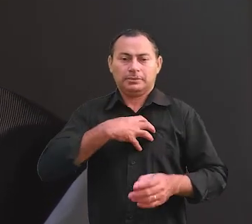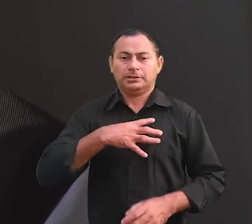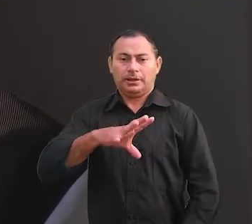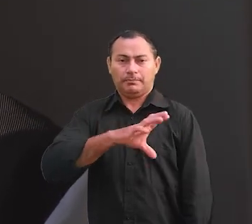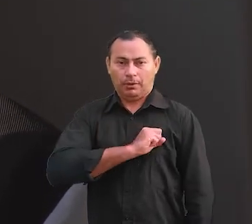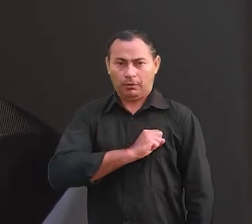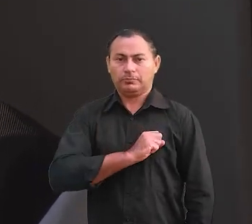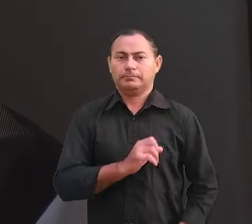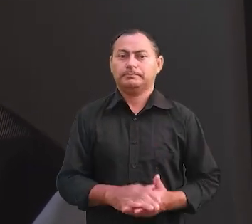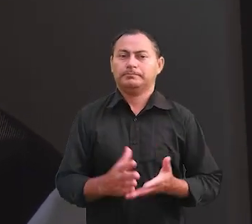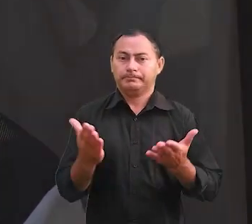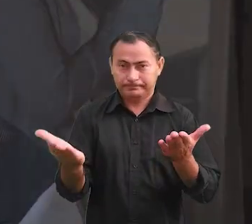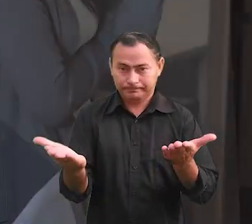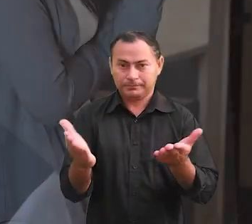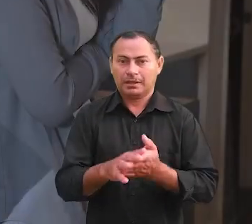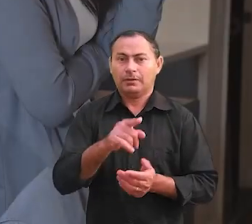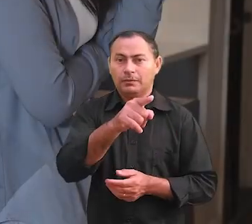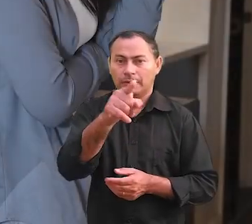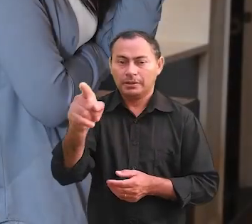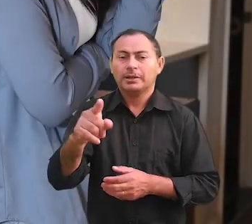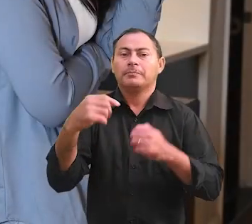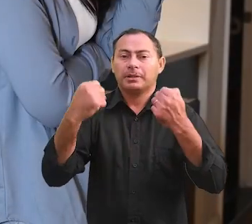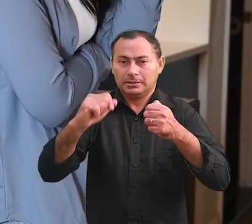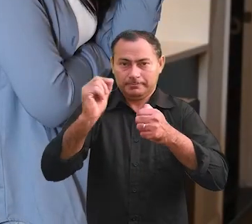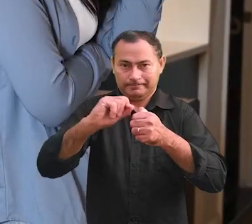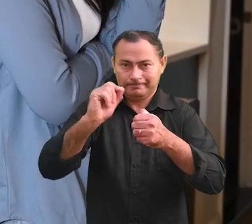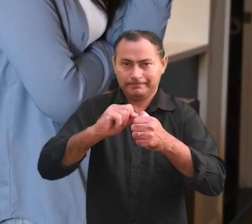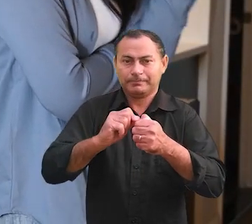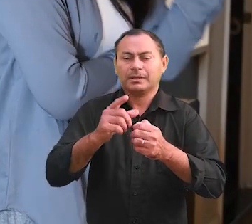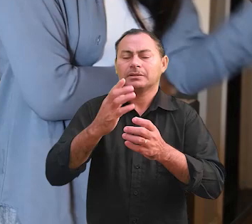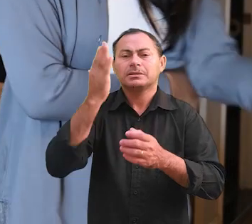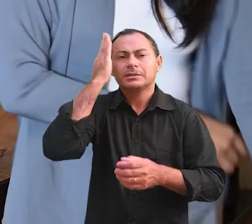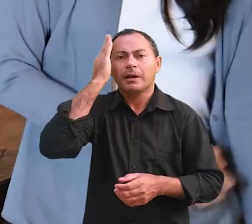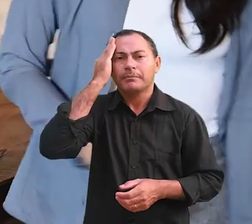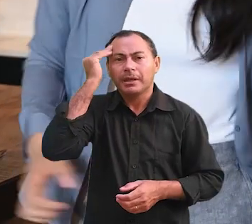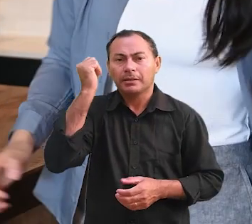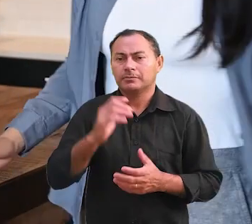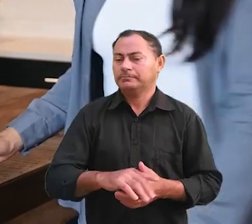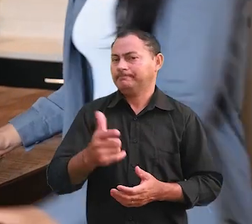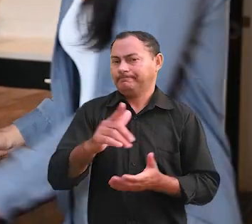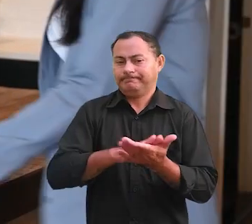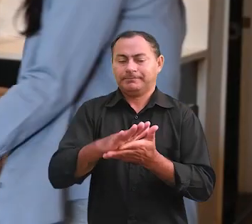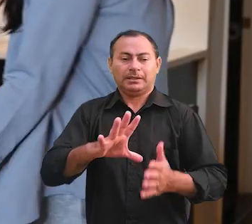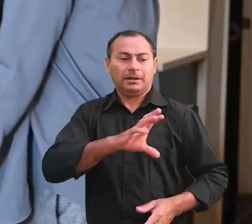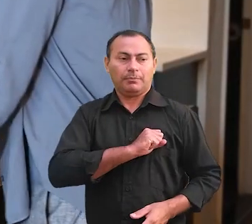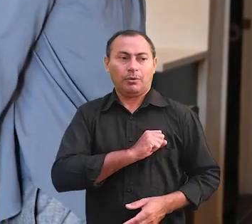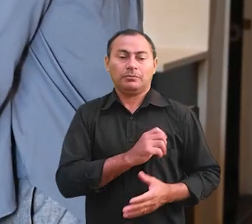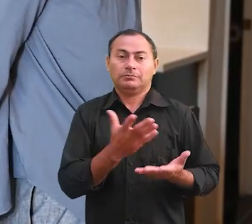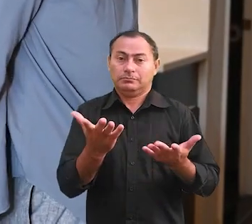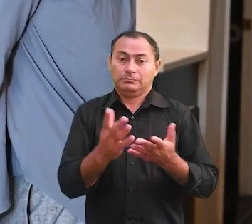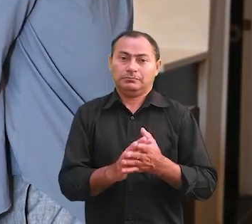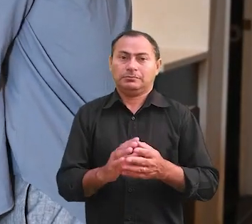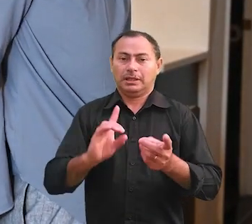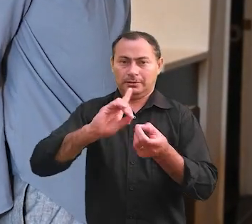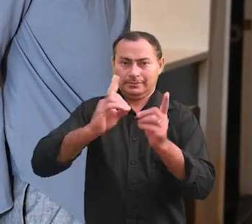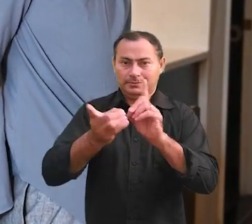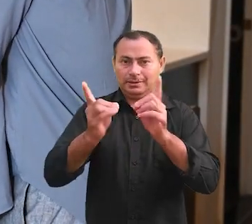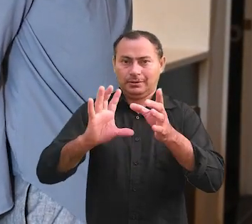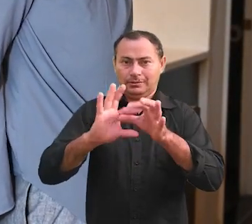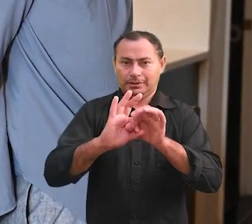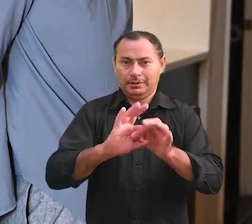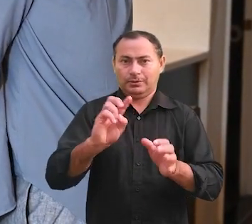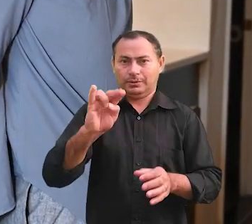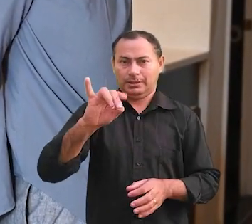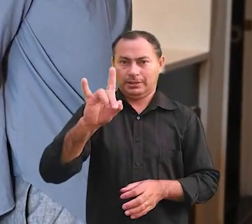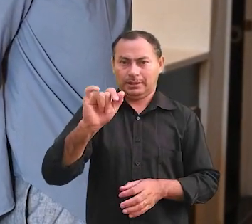com esse tipo de amor é isso que você tem que fazer se descobrir que não tem esse amor que a